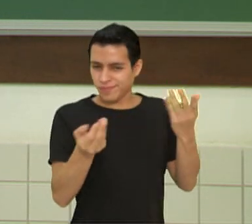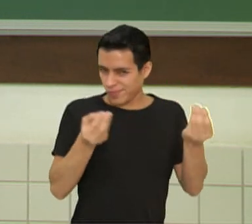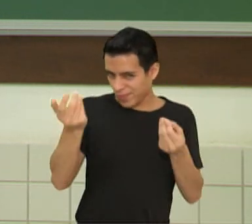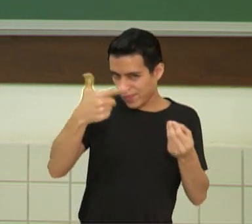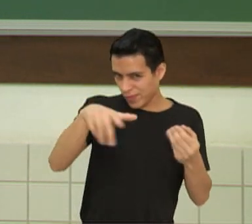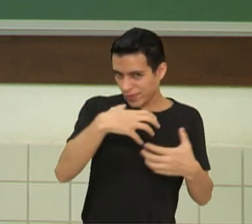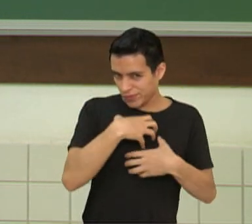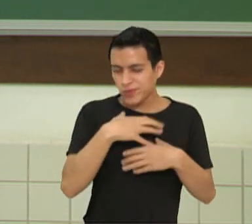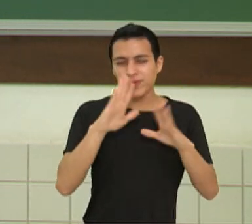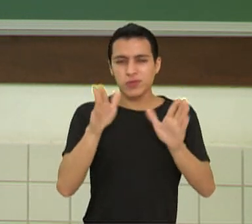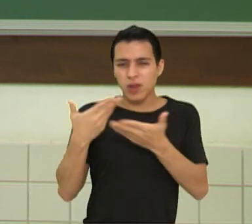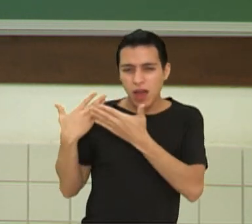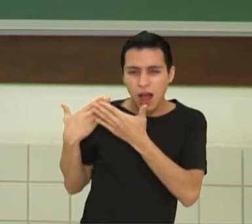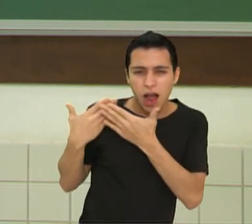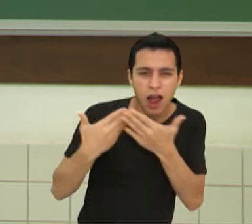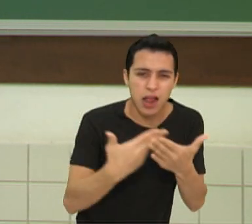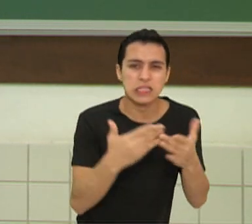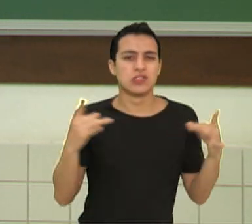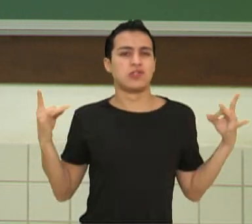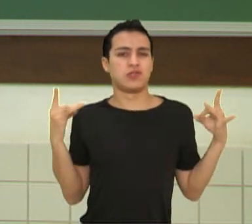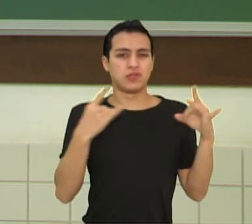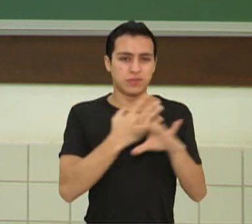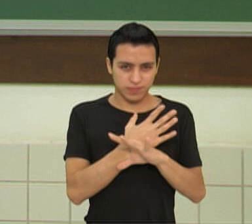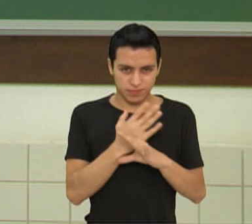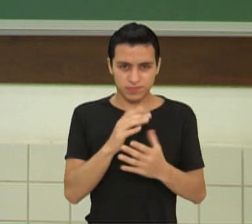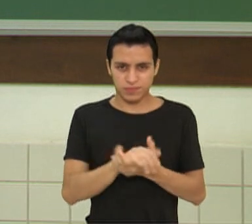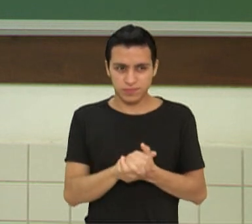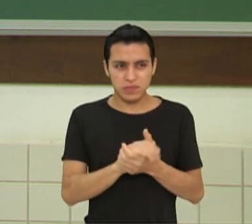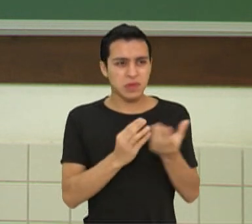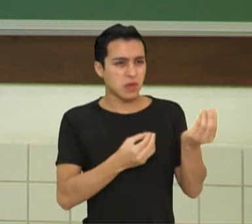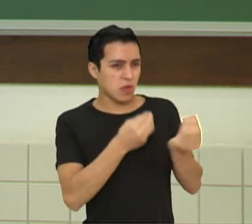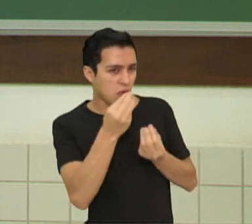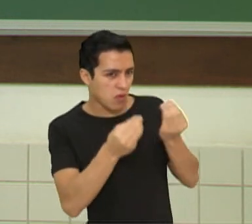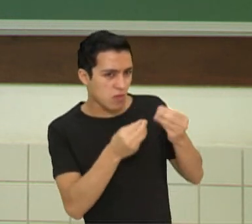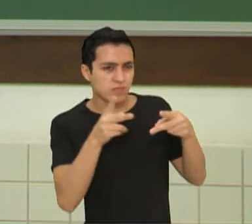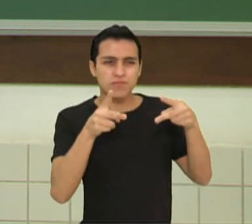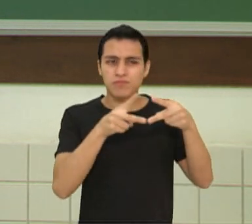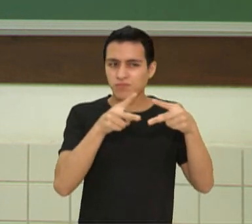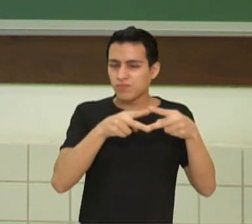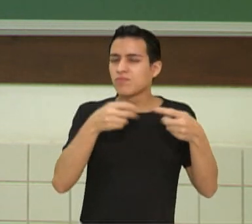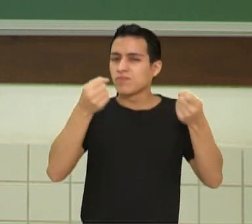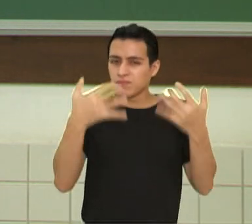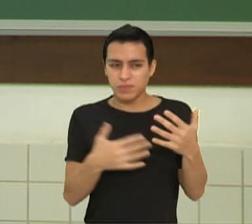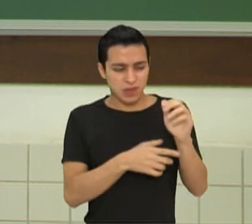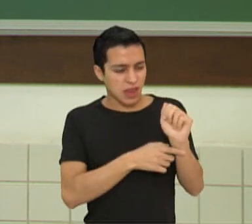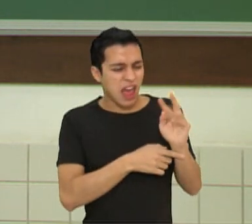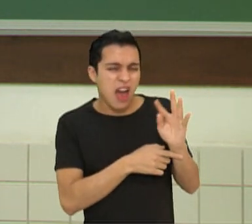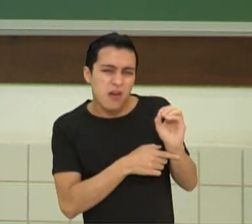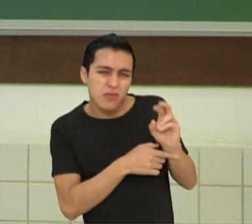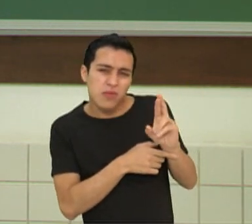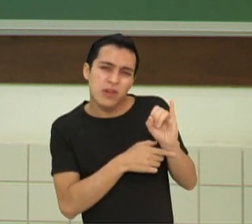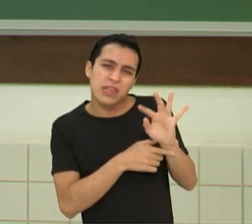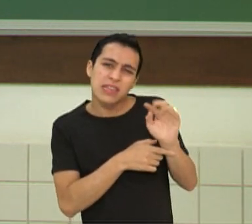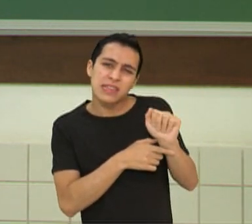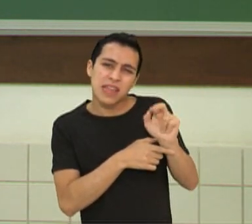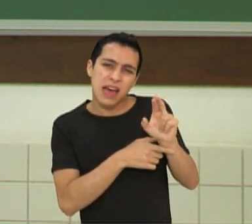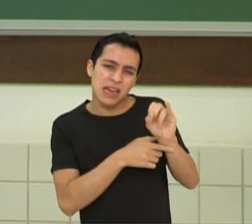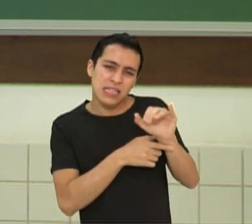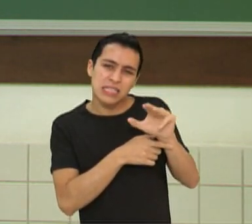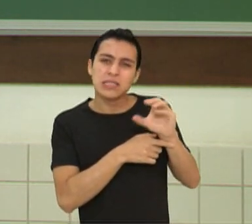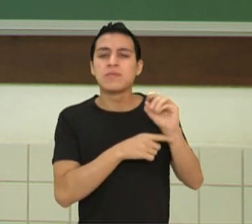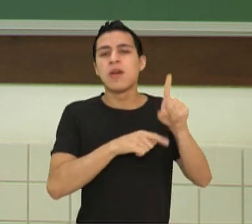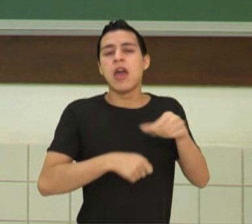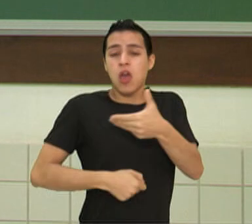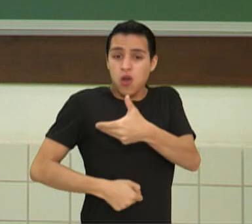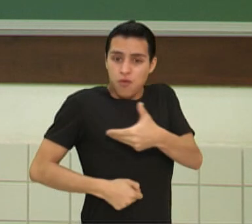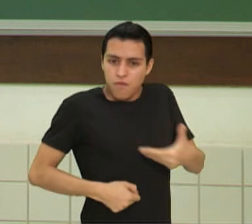né? Mas vocês já estudaram. E os terminhos autoritarismo e totalitarismo. Autoritarismo, então um governo